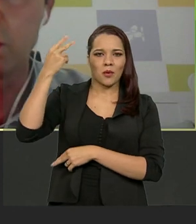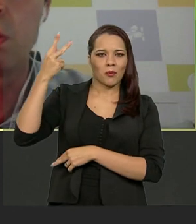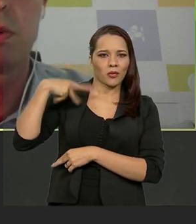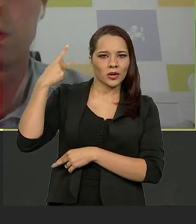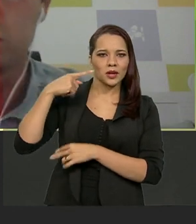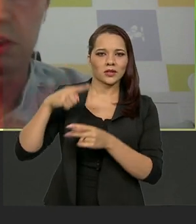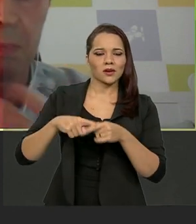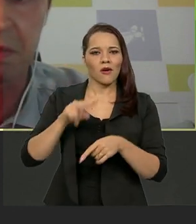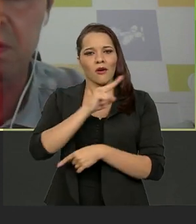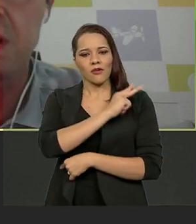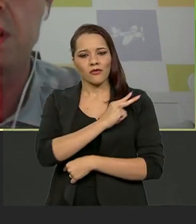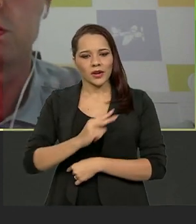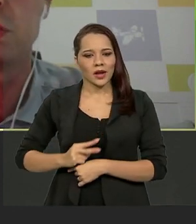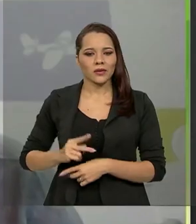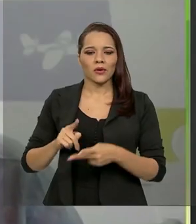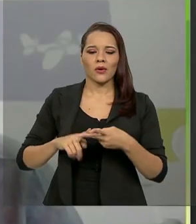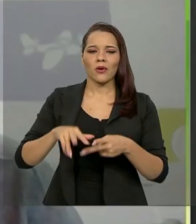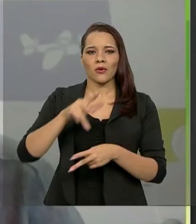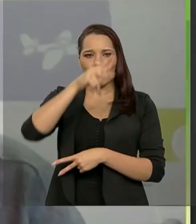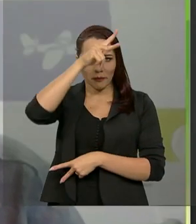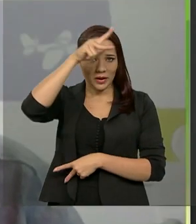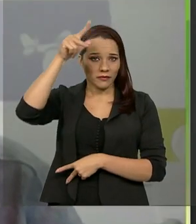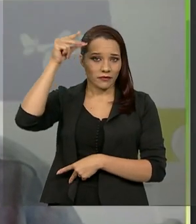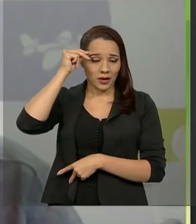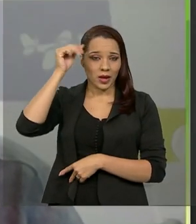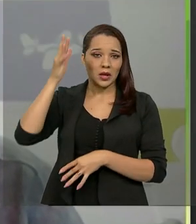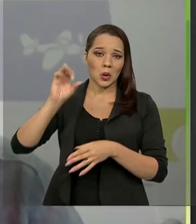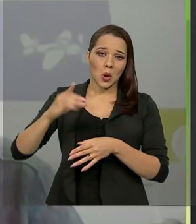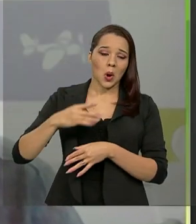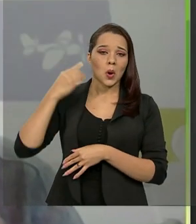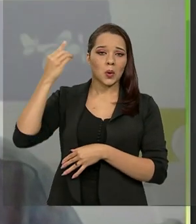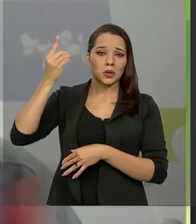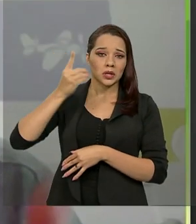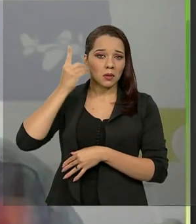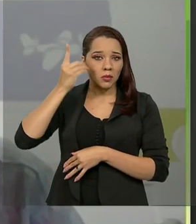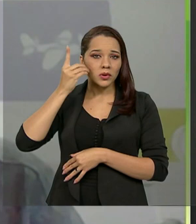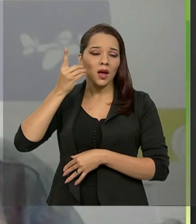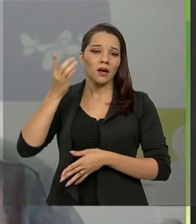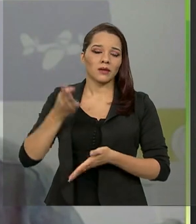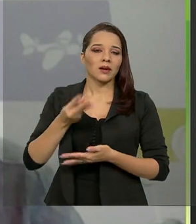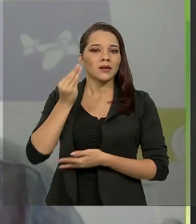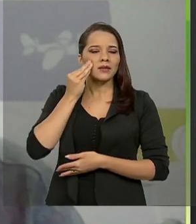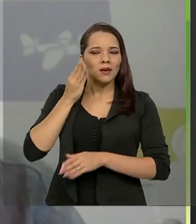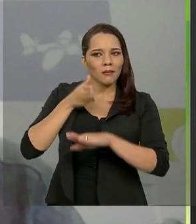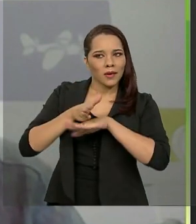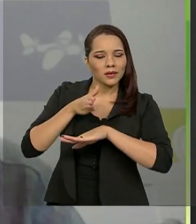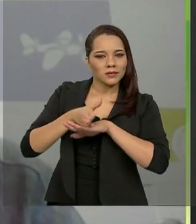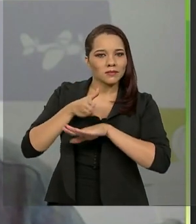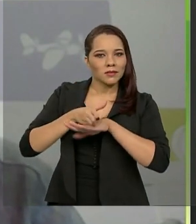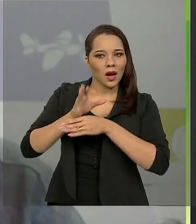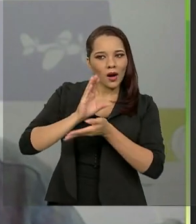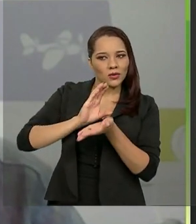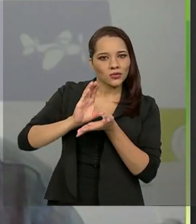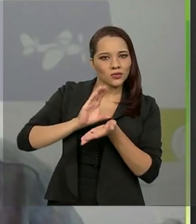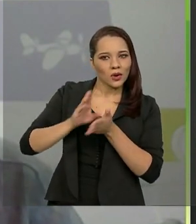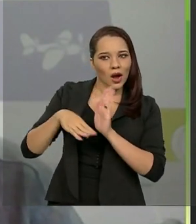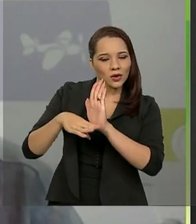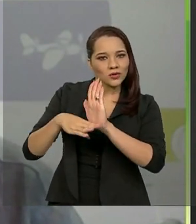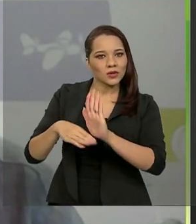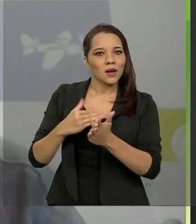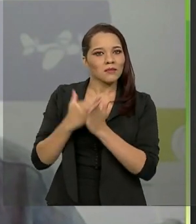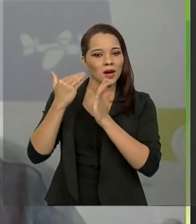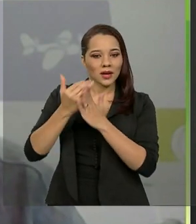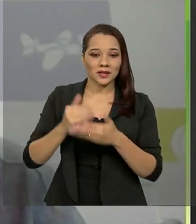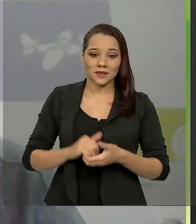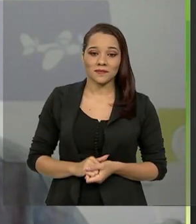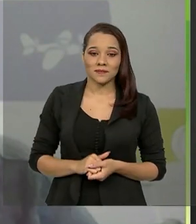seu vereador, com o seu prefeito, muitas vezes, seu deputado, e tentar participar, contribuir um pouco mais com relação a isso, mas